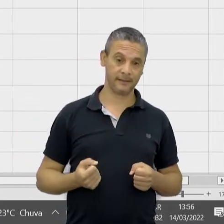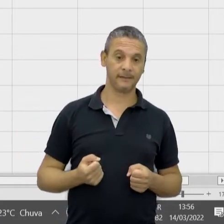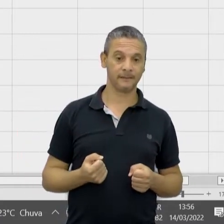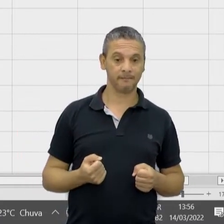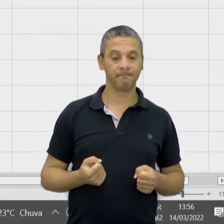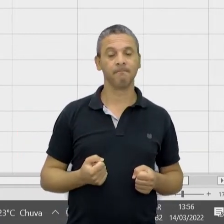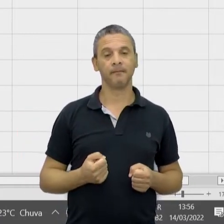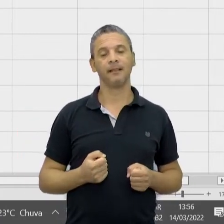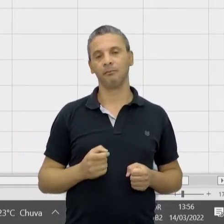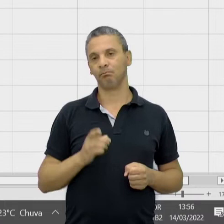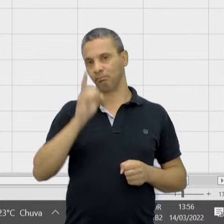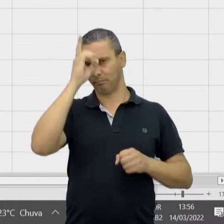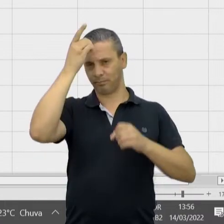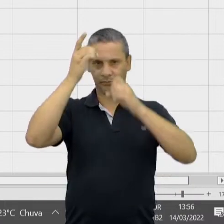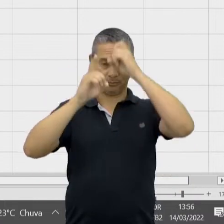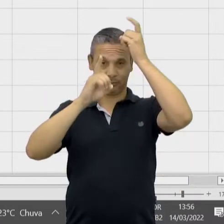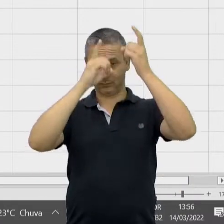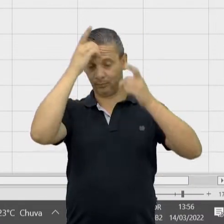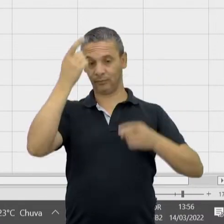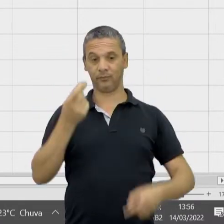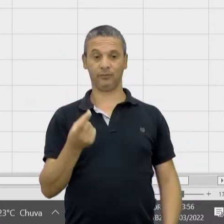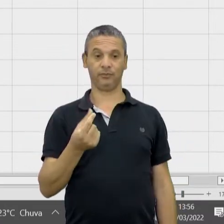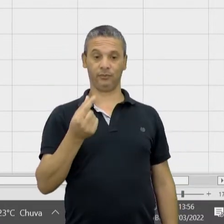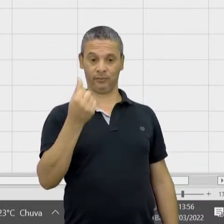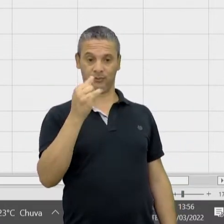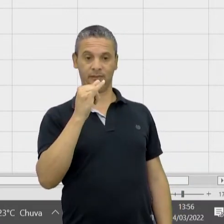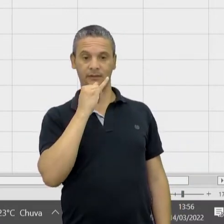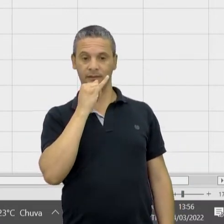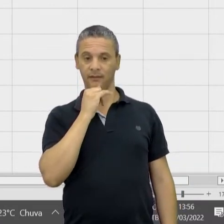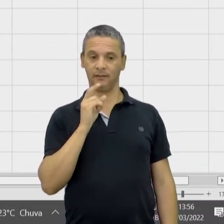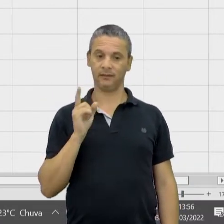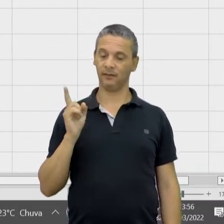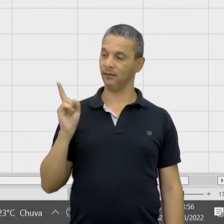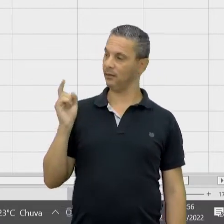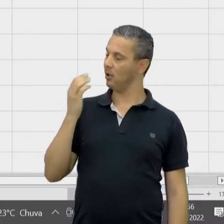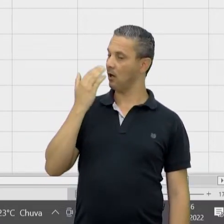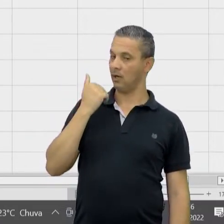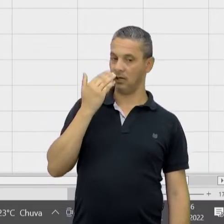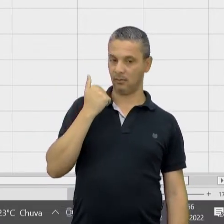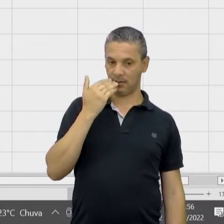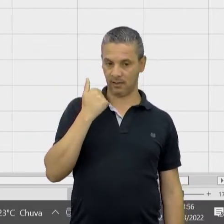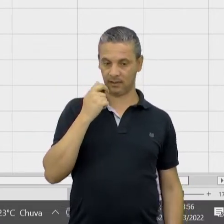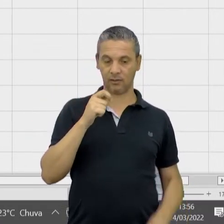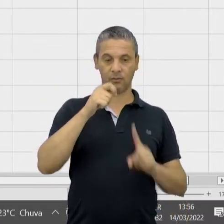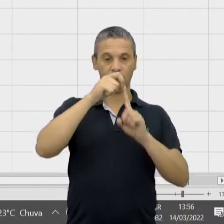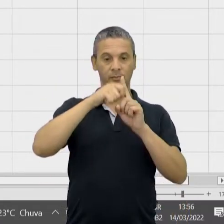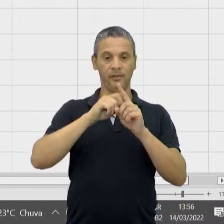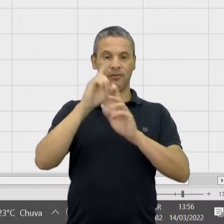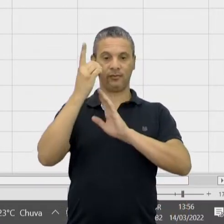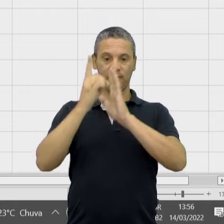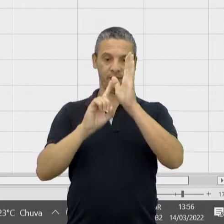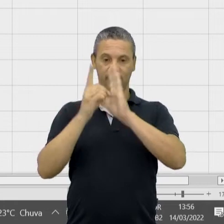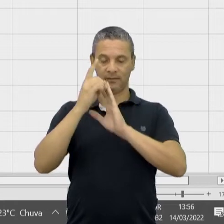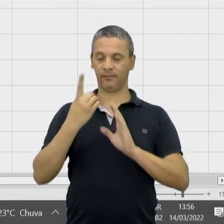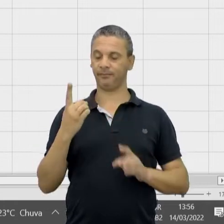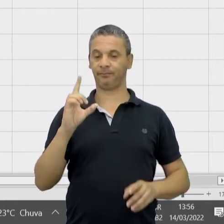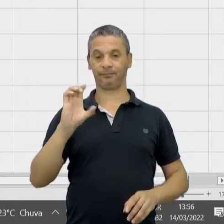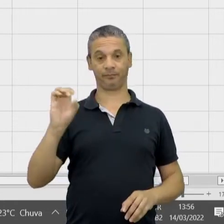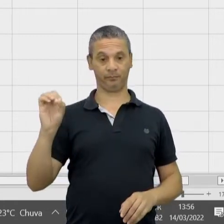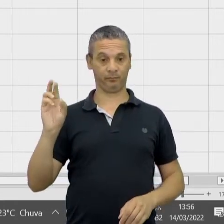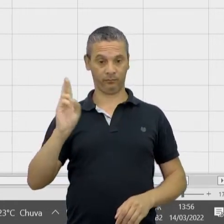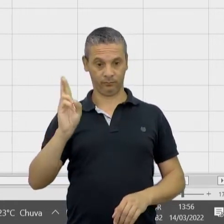são fictícios, né? Eu que inventei. Então eu pus lá, alimentação para o mês de fevereiro,